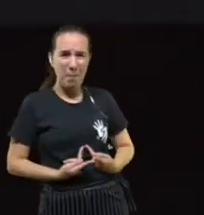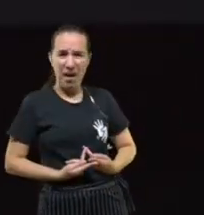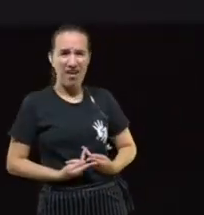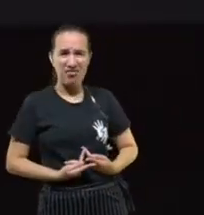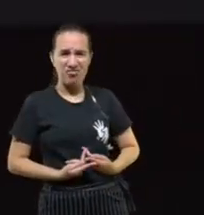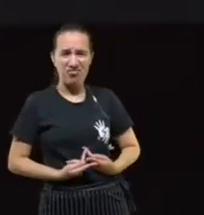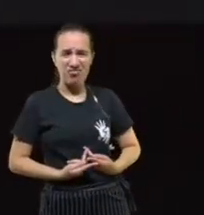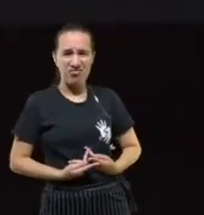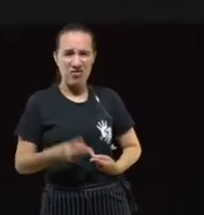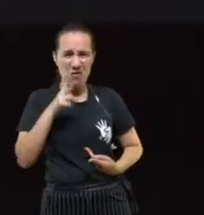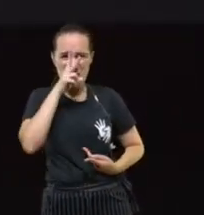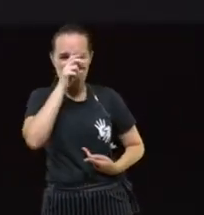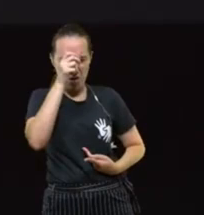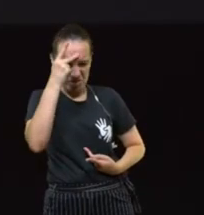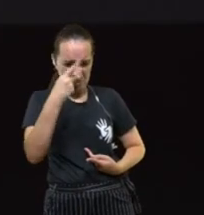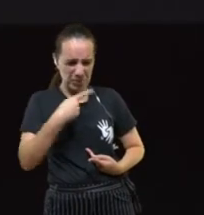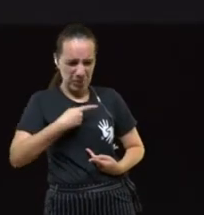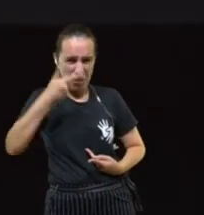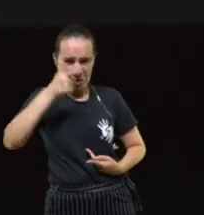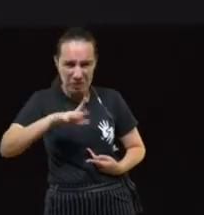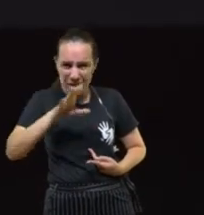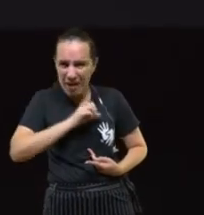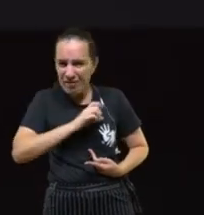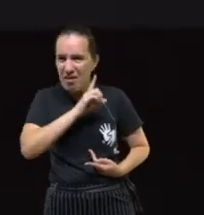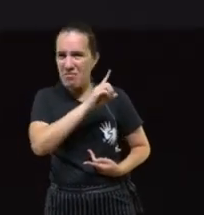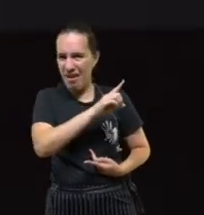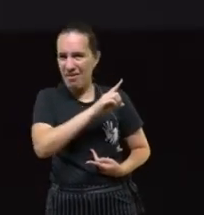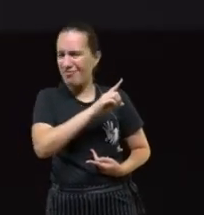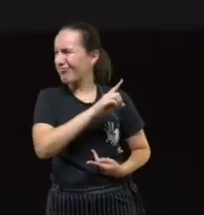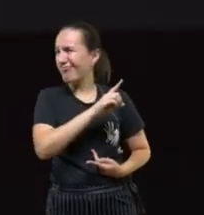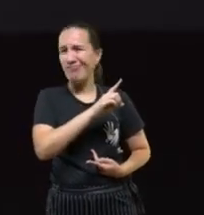humanas, amar Deus dessa forma.